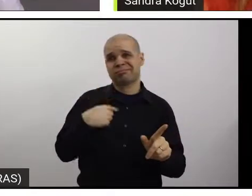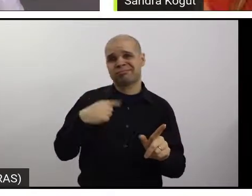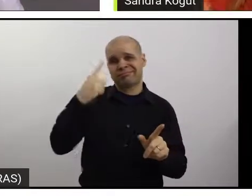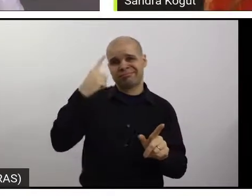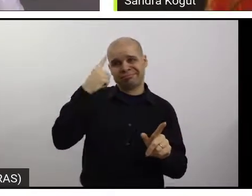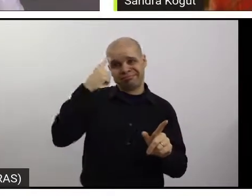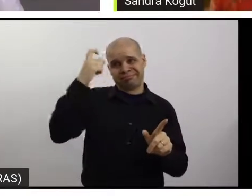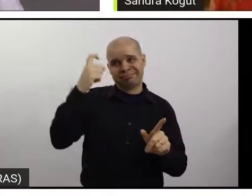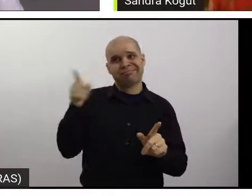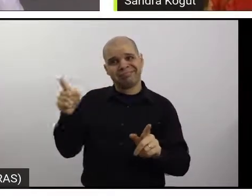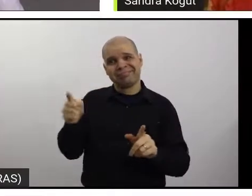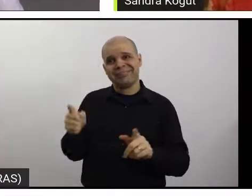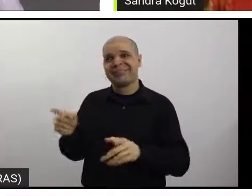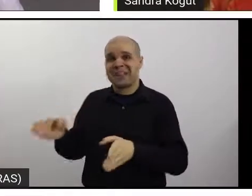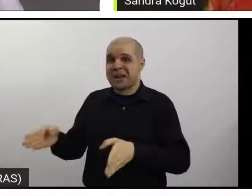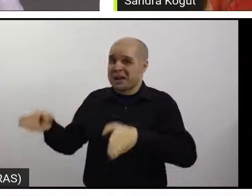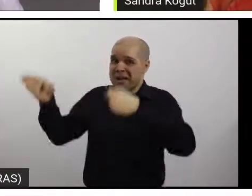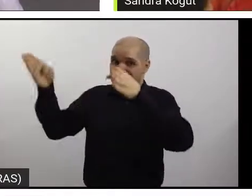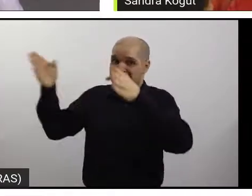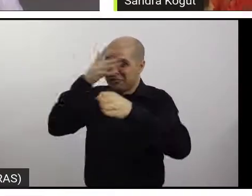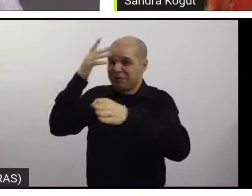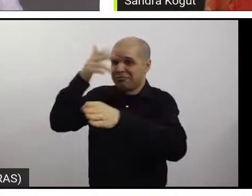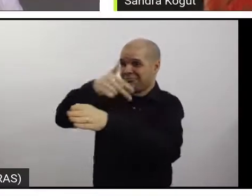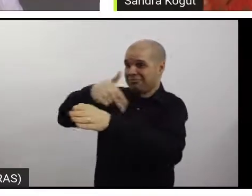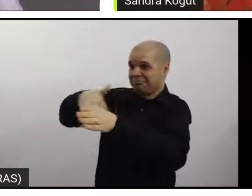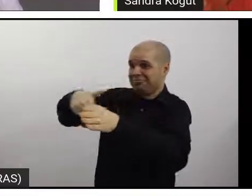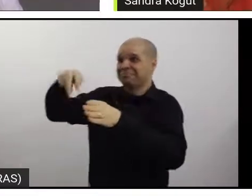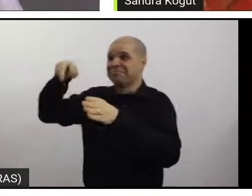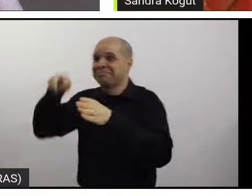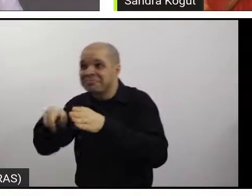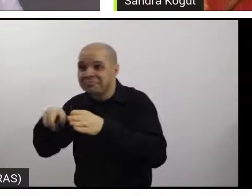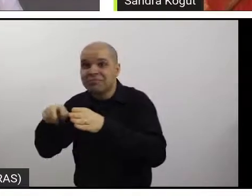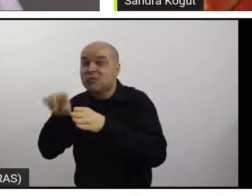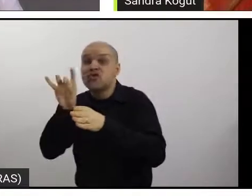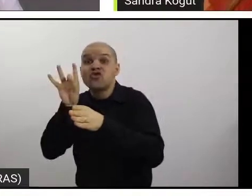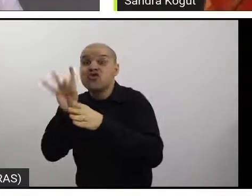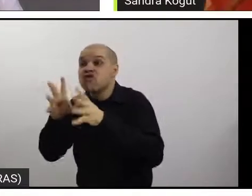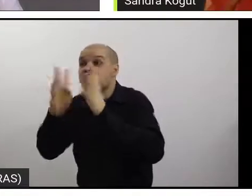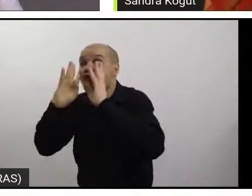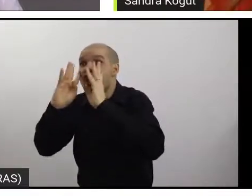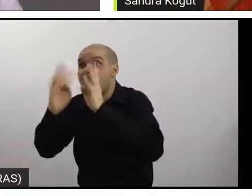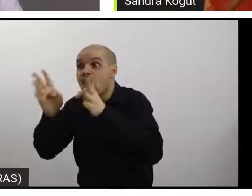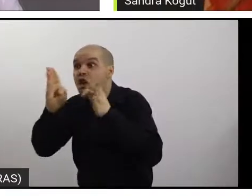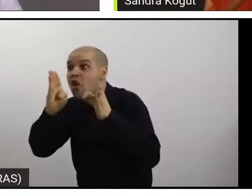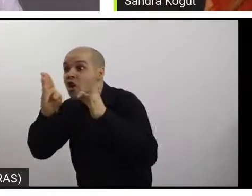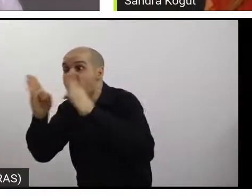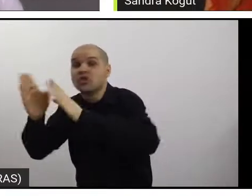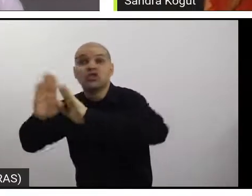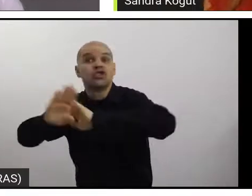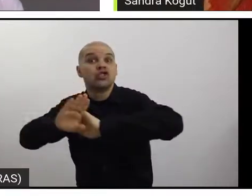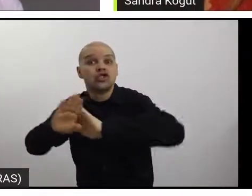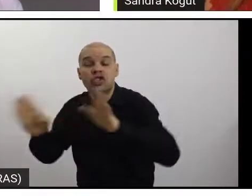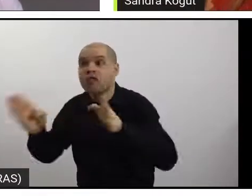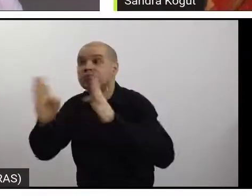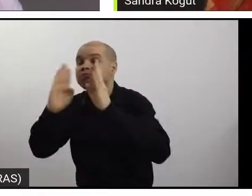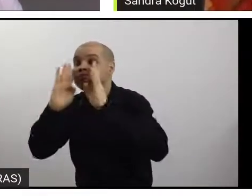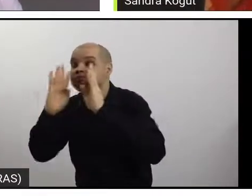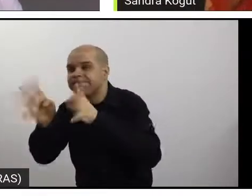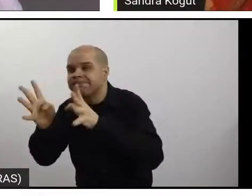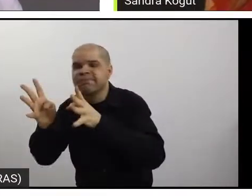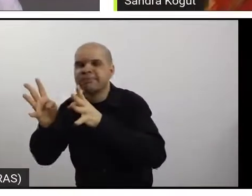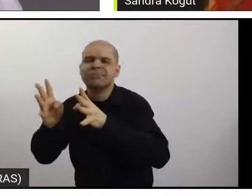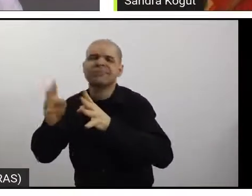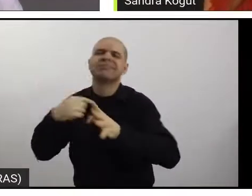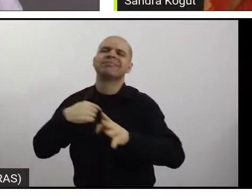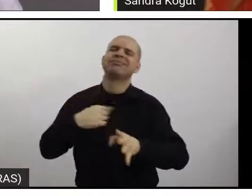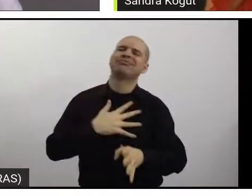nessas cabines. Depois... tudo bem, eu estou me antecipando, depois acho que vai mostrar um pedacinho desses vídeos que a gente está falando, mas